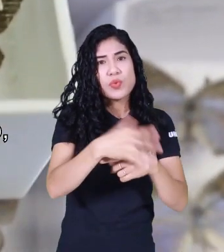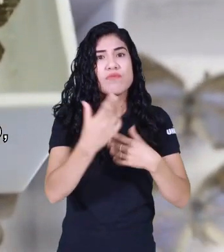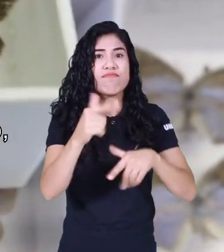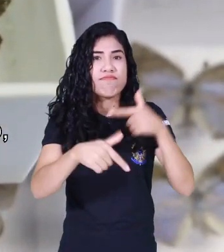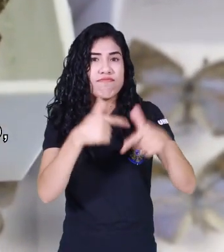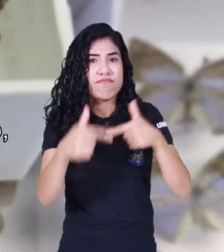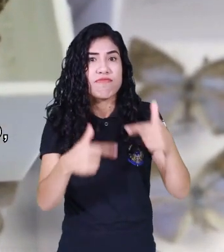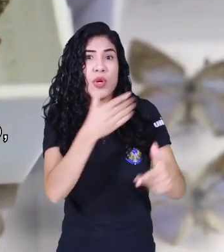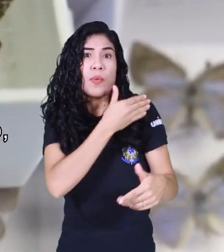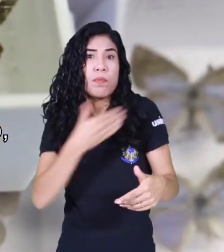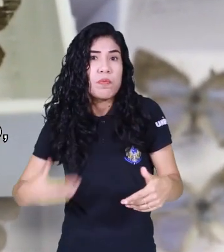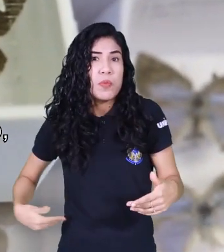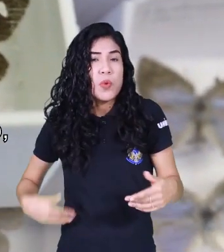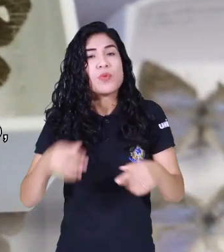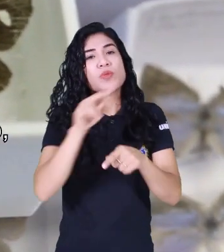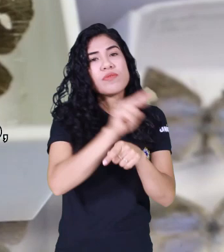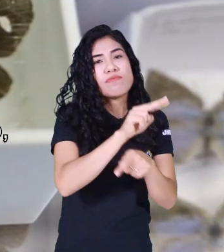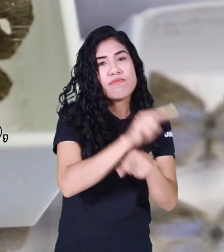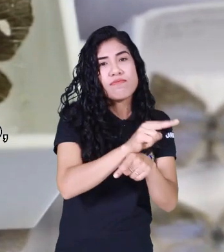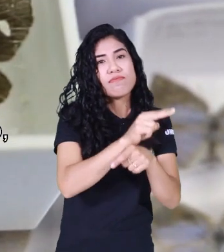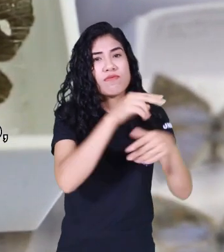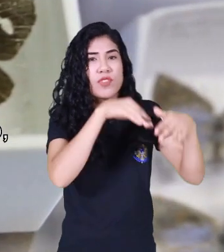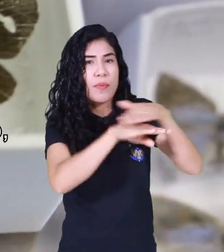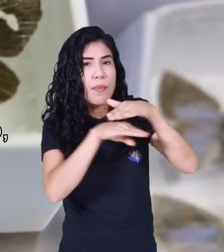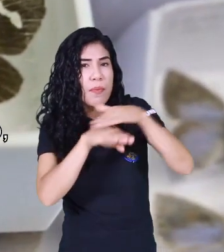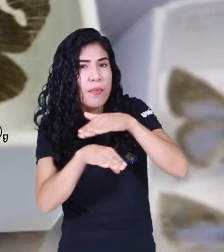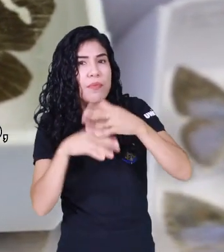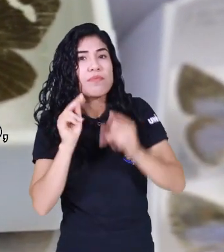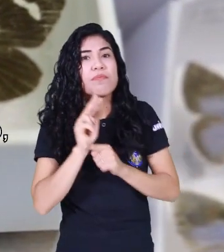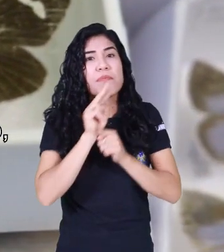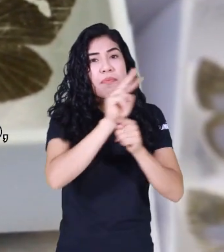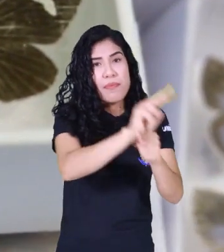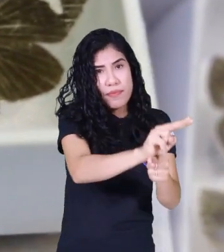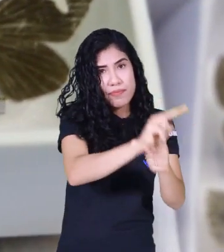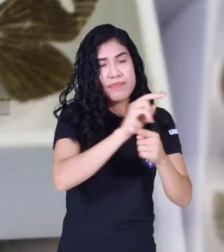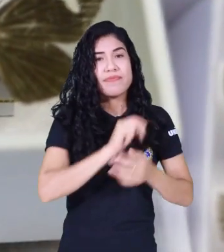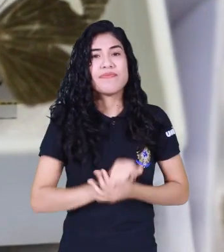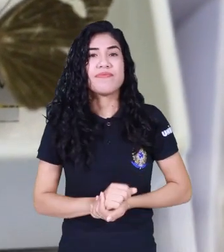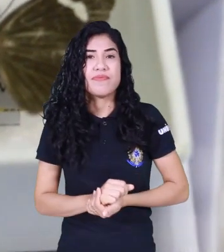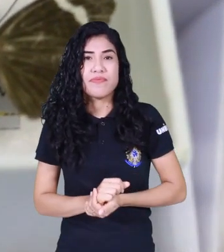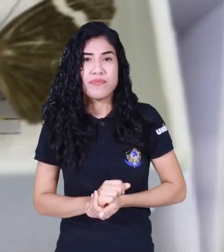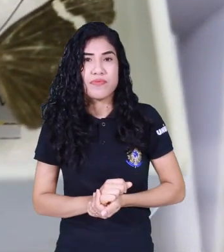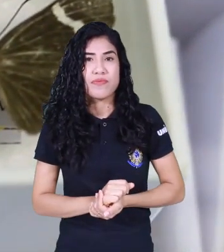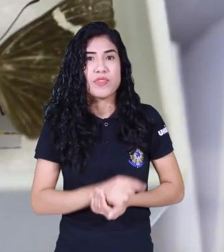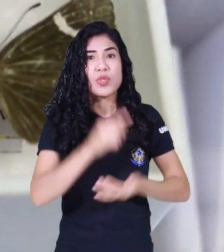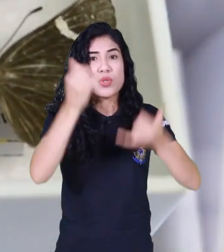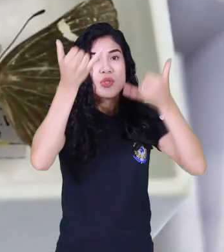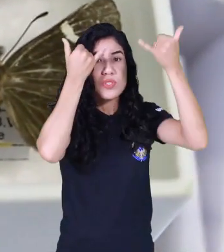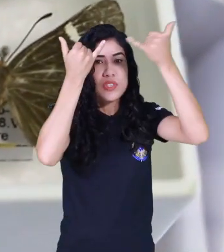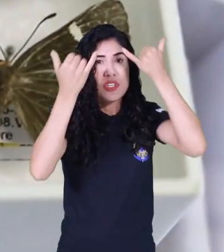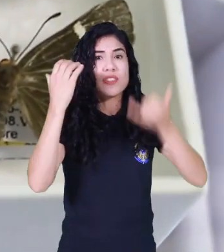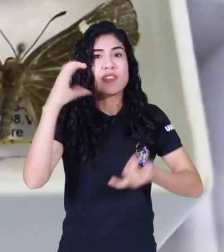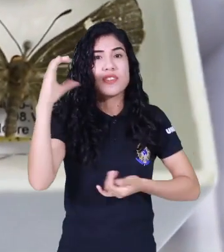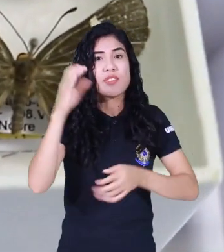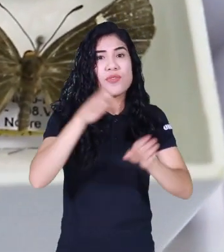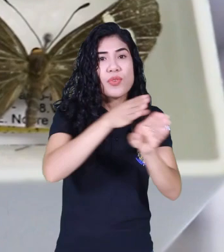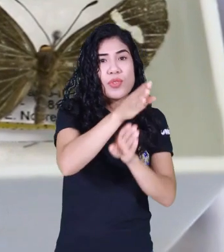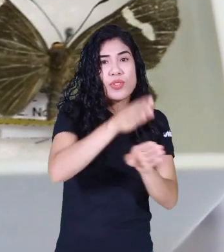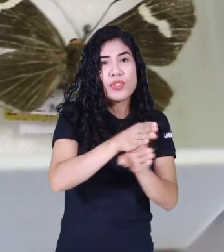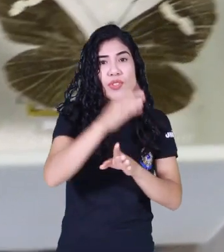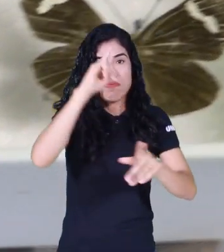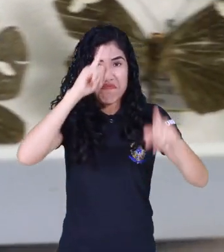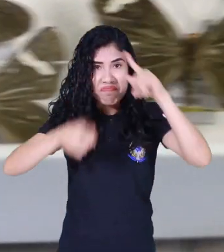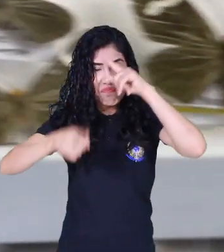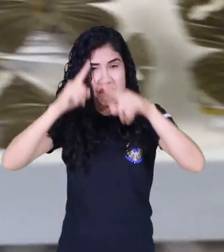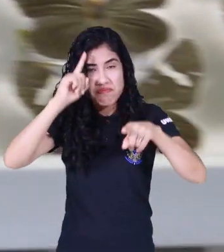conservação, depósito, identificação e empréstimo de espécimes da fauna depositados. Seus dados científicos orientam os tomadores de decisão